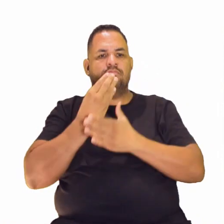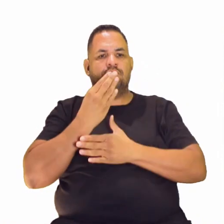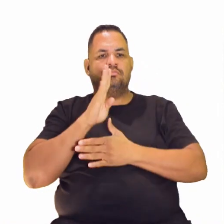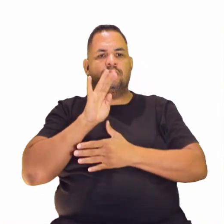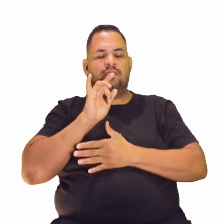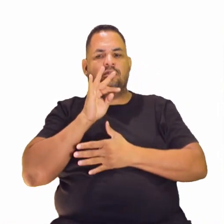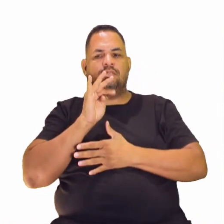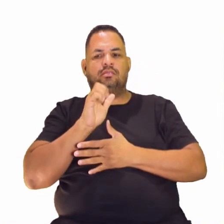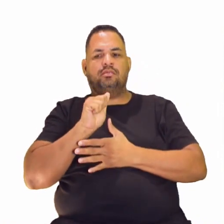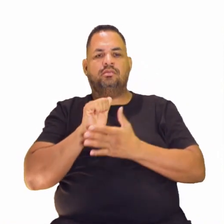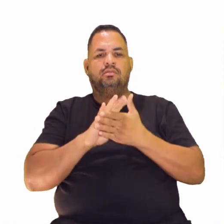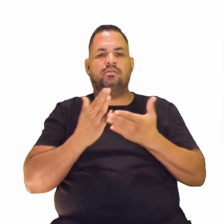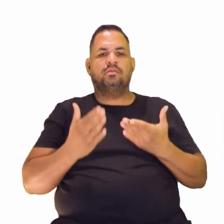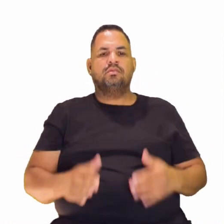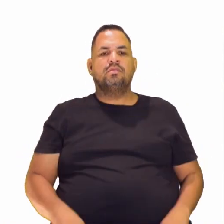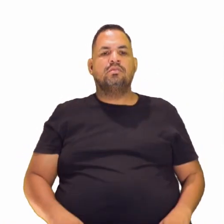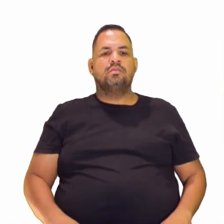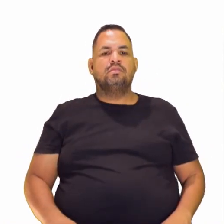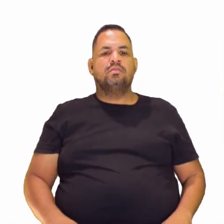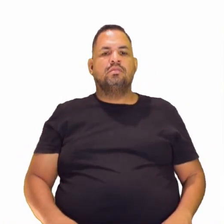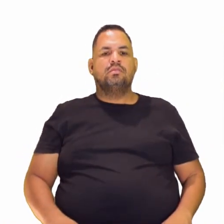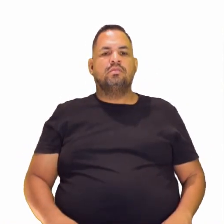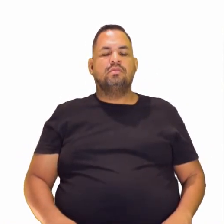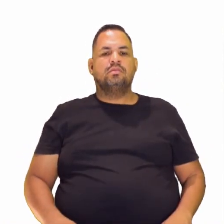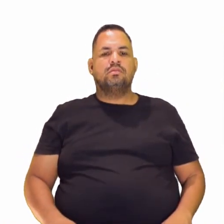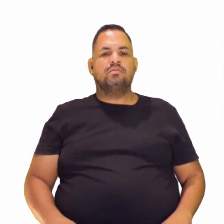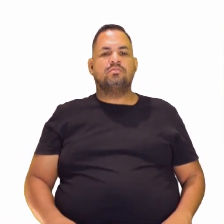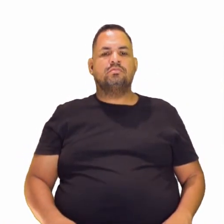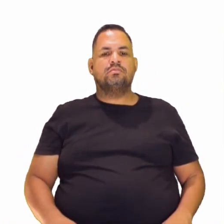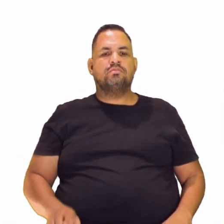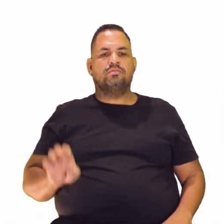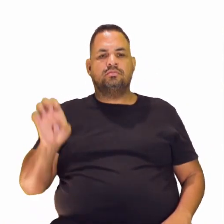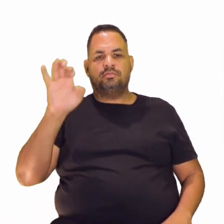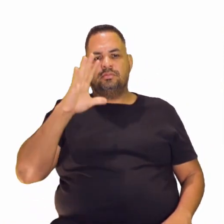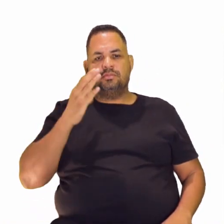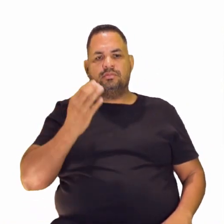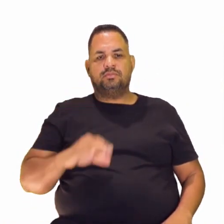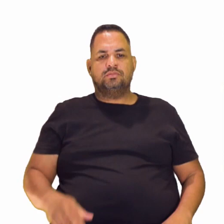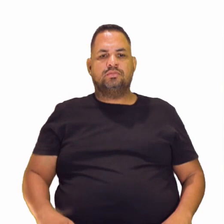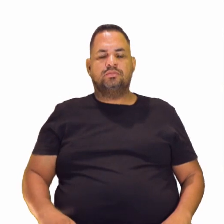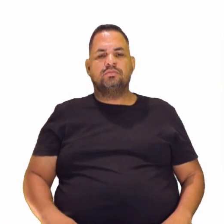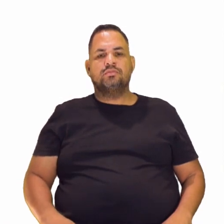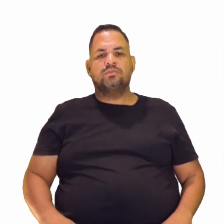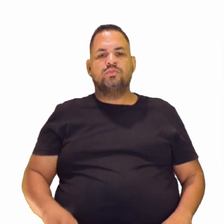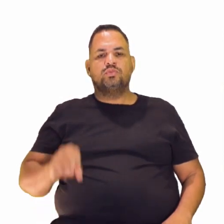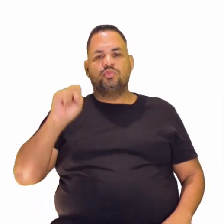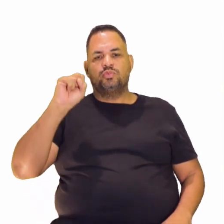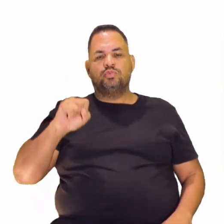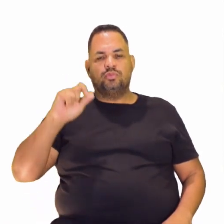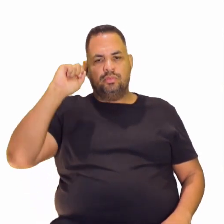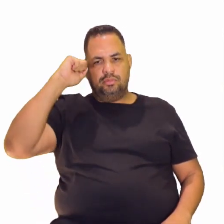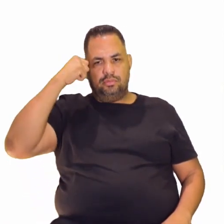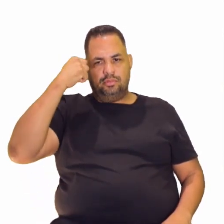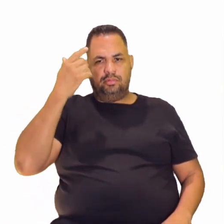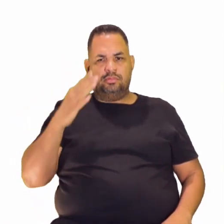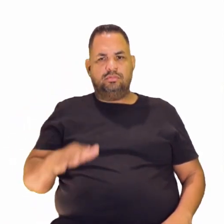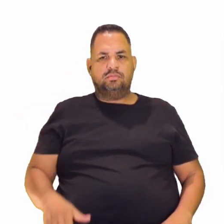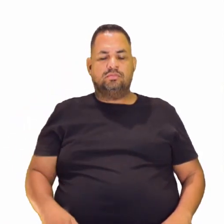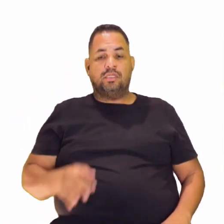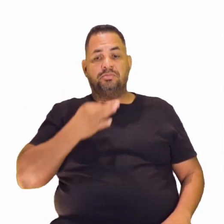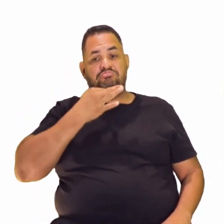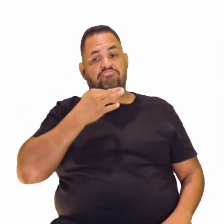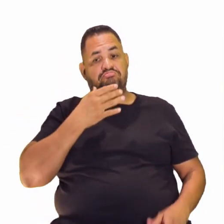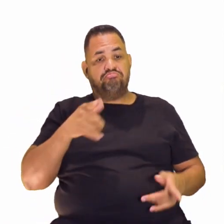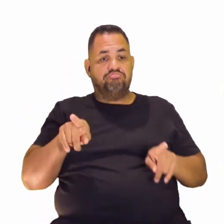banta, que uma região aí do centro-sul africano, tá? E é de se